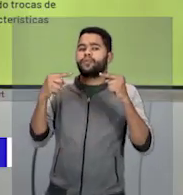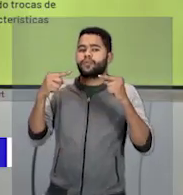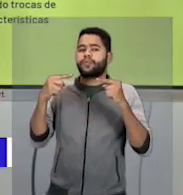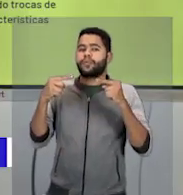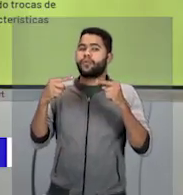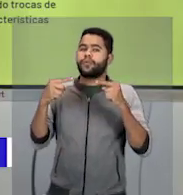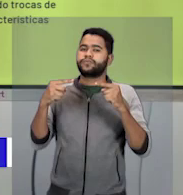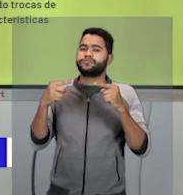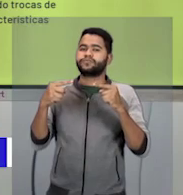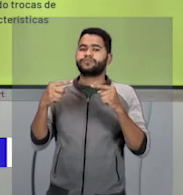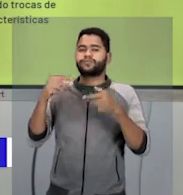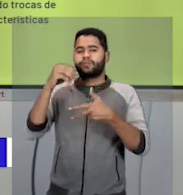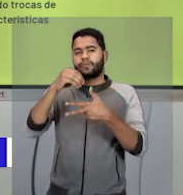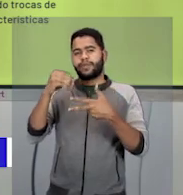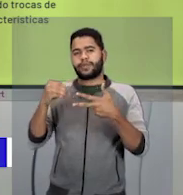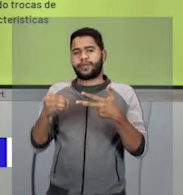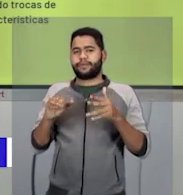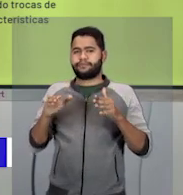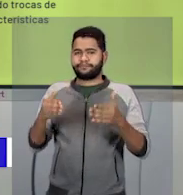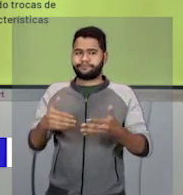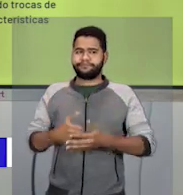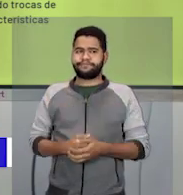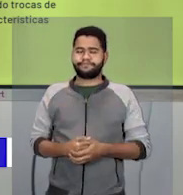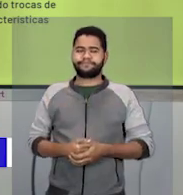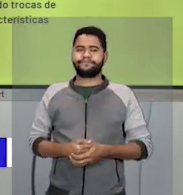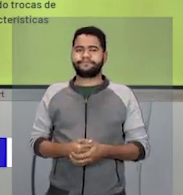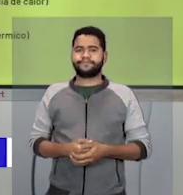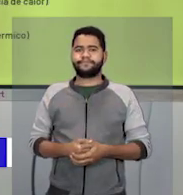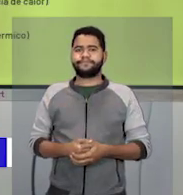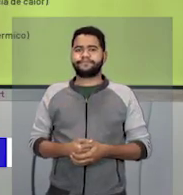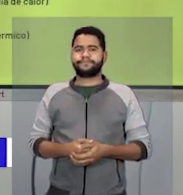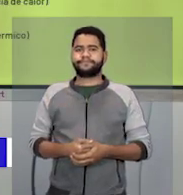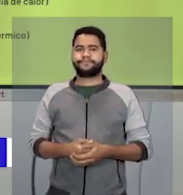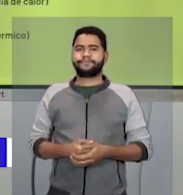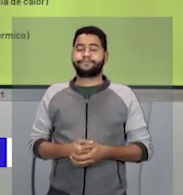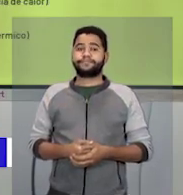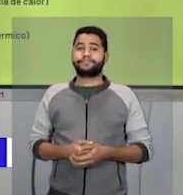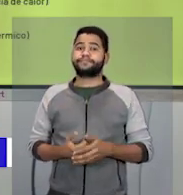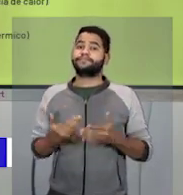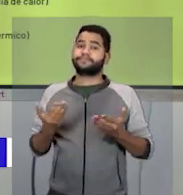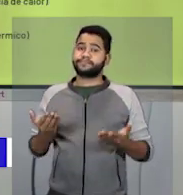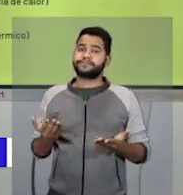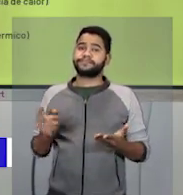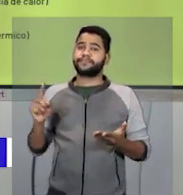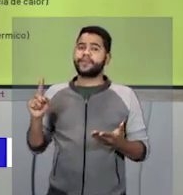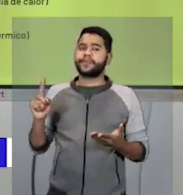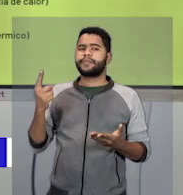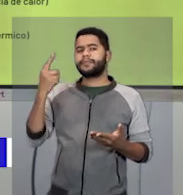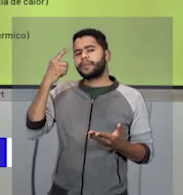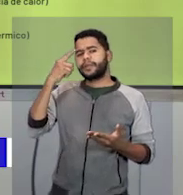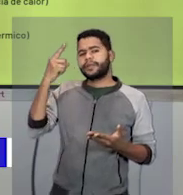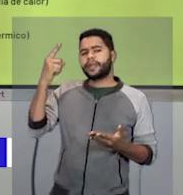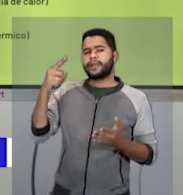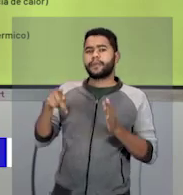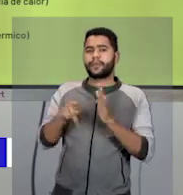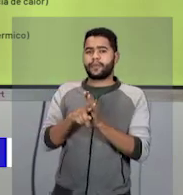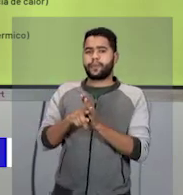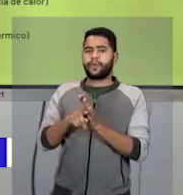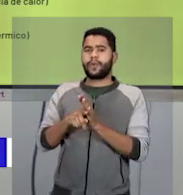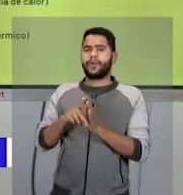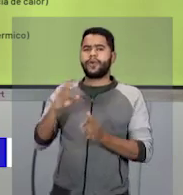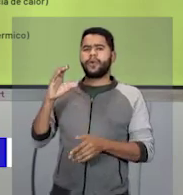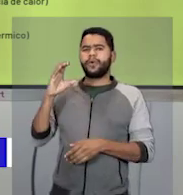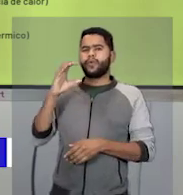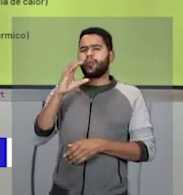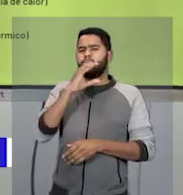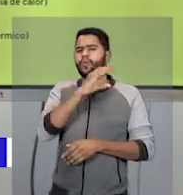o Enem neste assunto. Vamos lá! Bom, a primeira ideia seria a ideia de calor. O